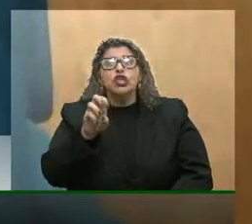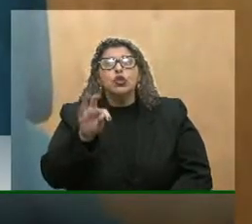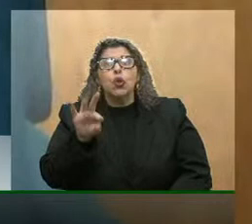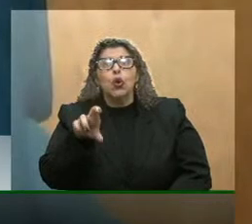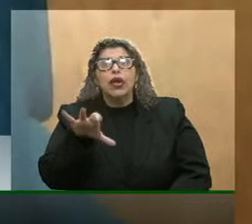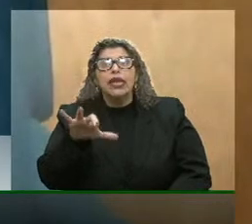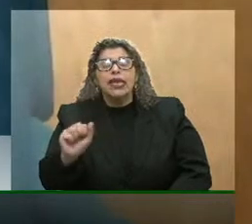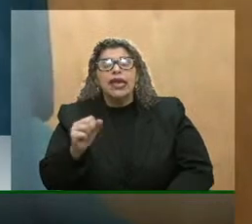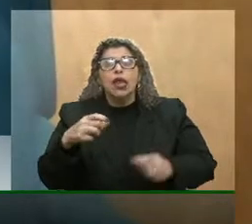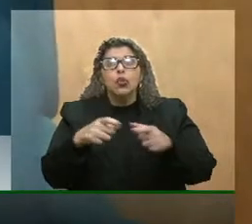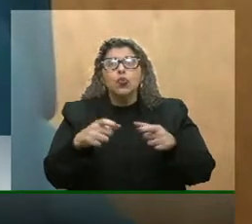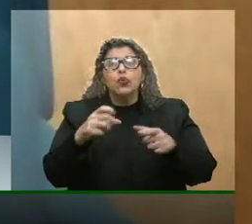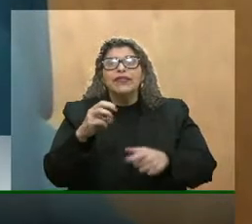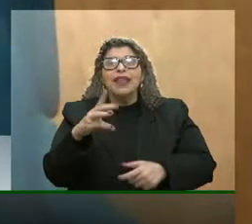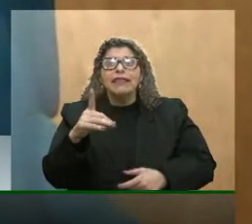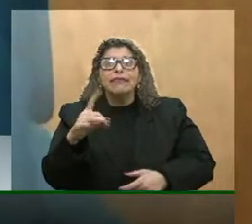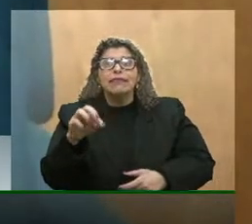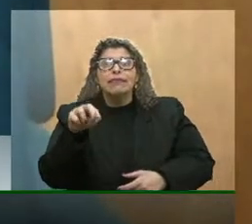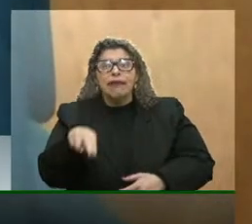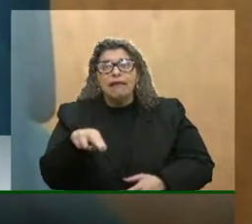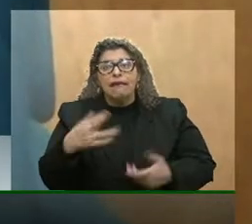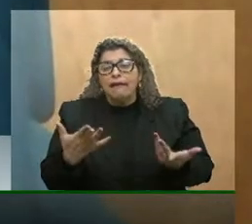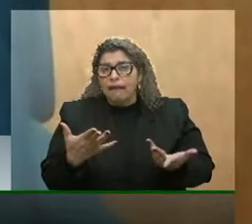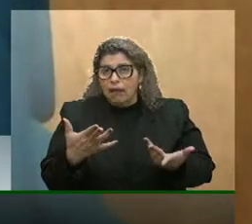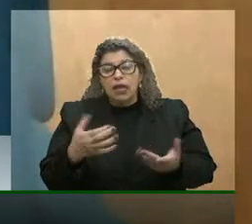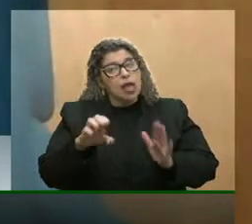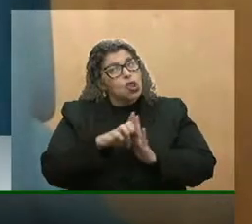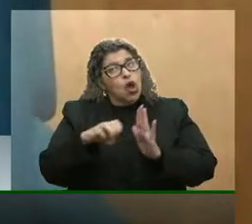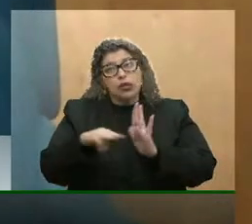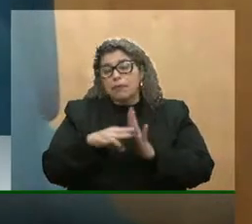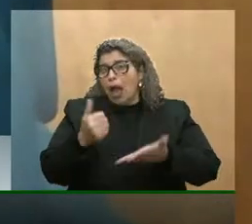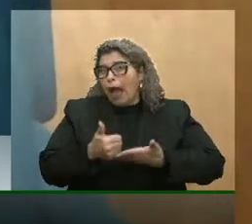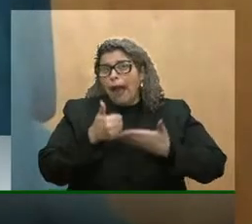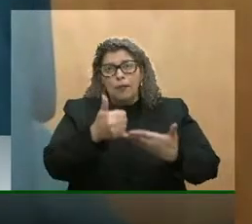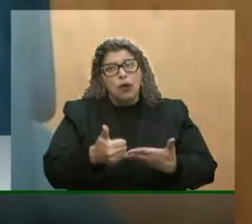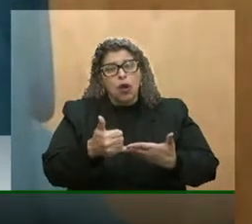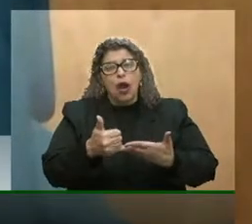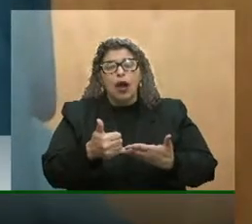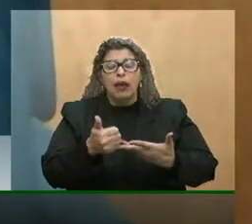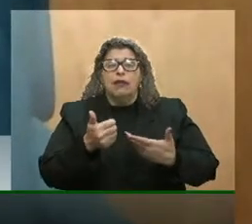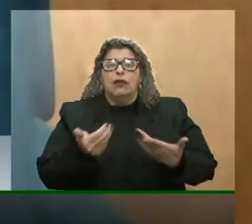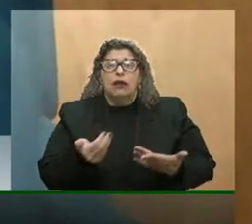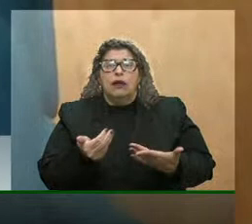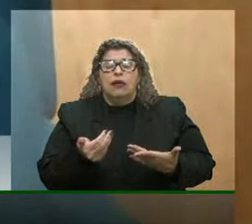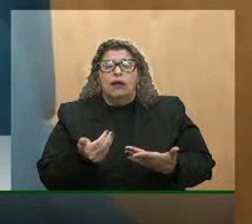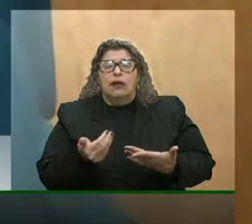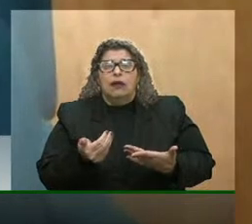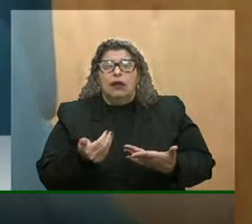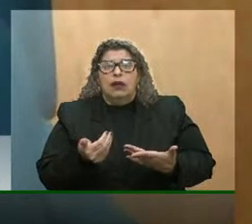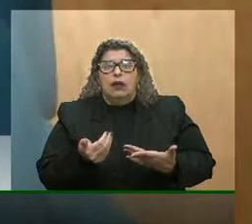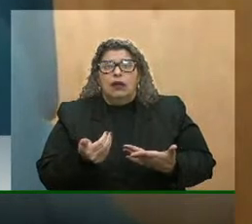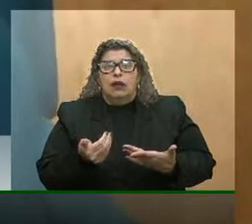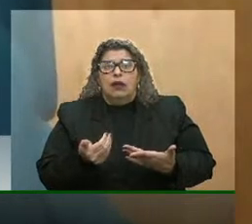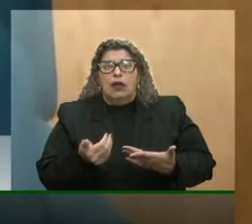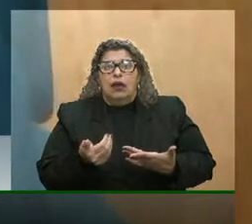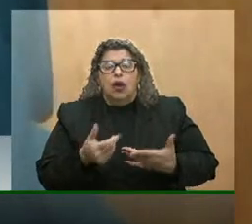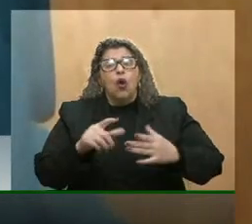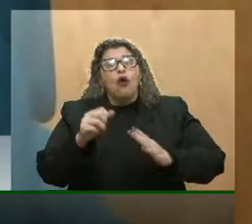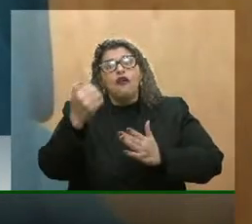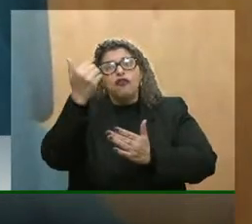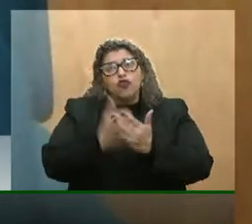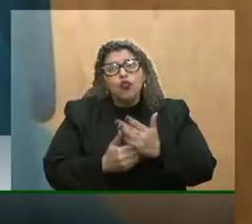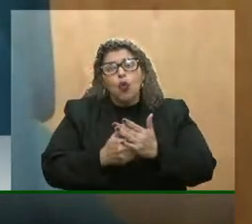veículo. Então, a nossa emenda defende isso. A unificação das vistorias, o rebaixamento do